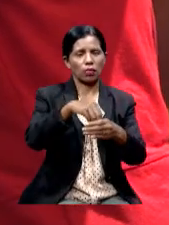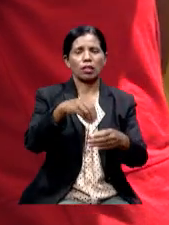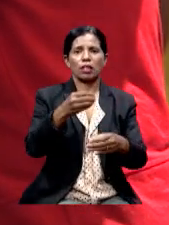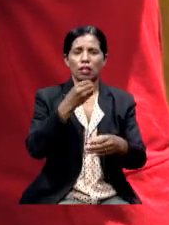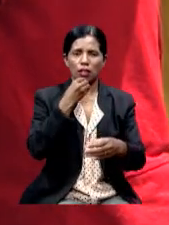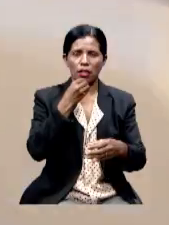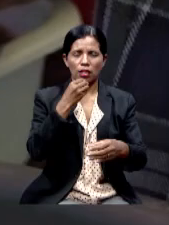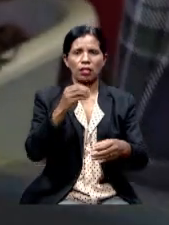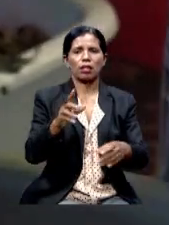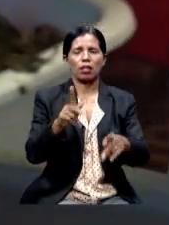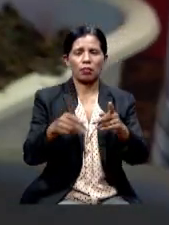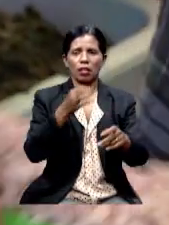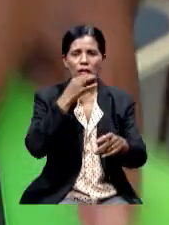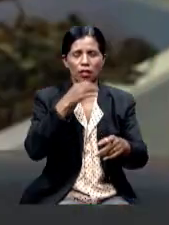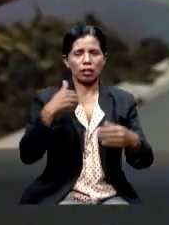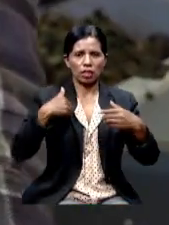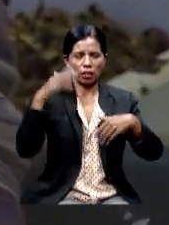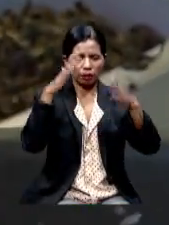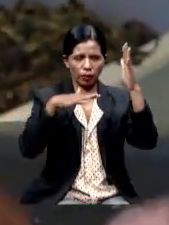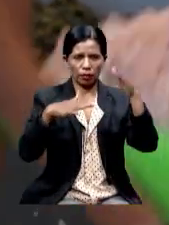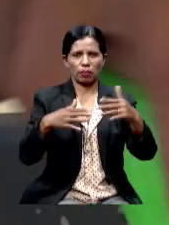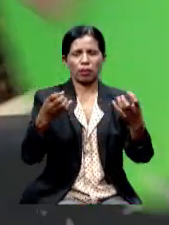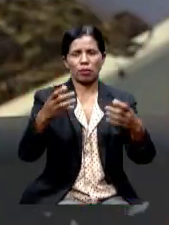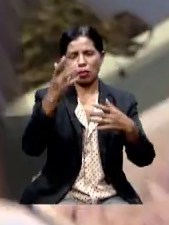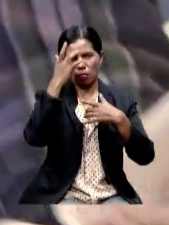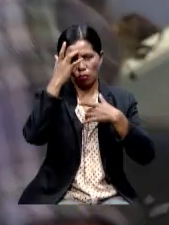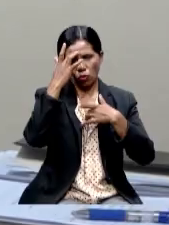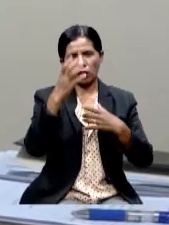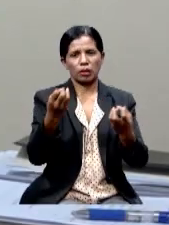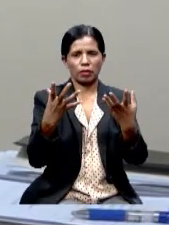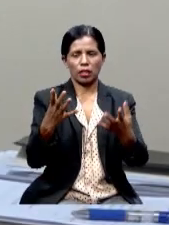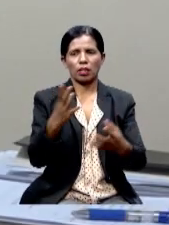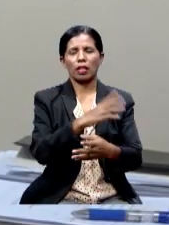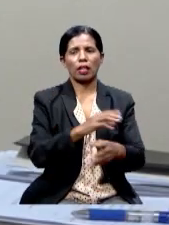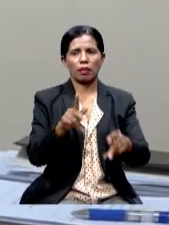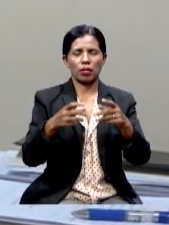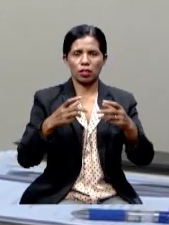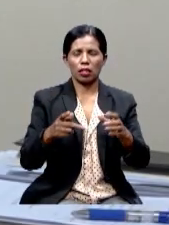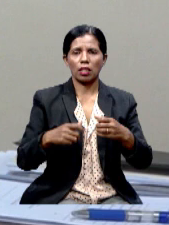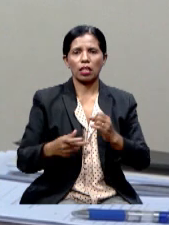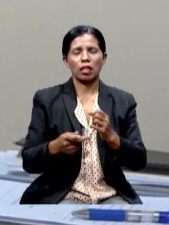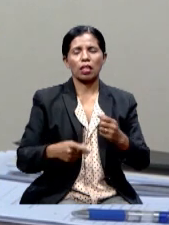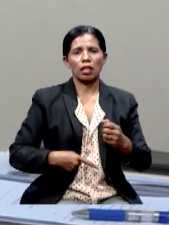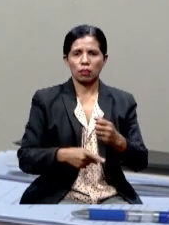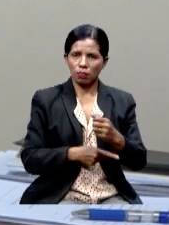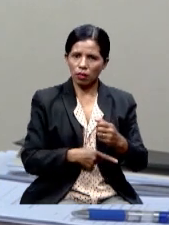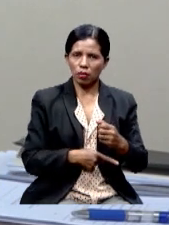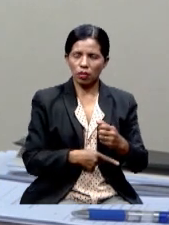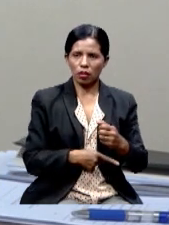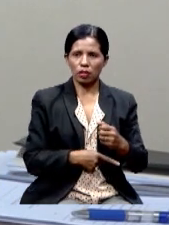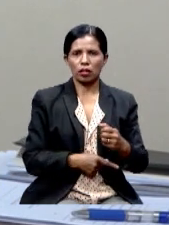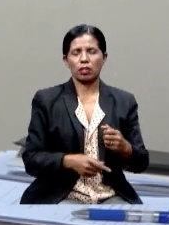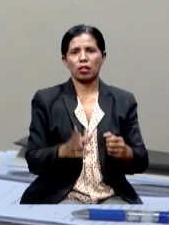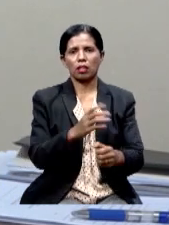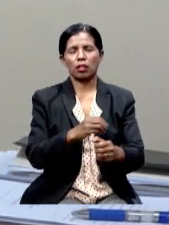consumo automaticamente se é nosso problema saúde bem mais lindo moras infecção será nessa cabo moras diarreia ou